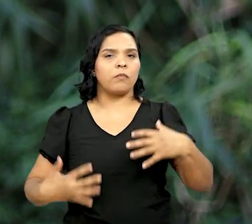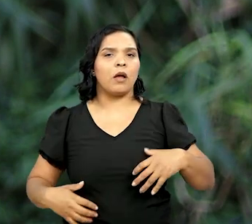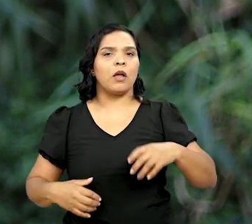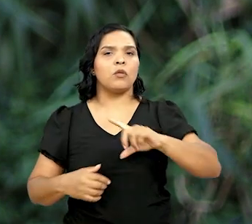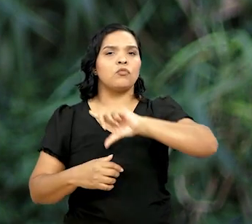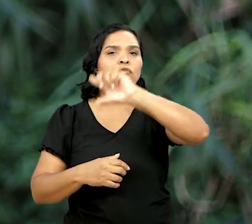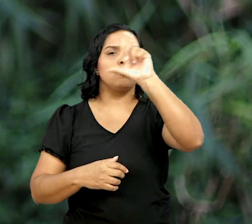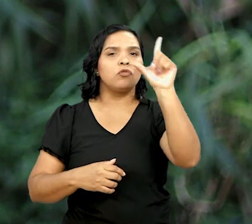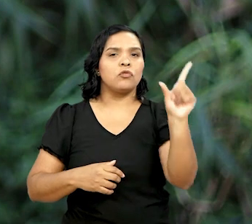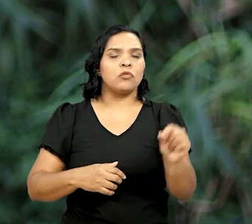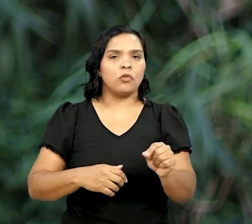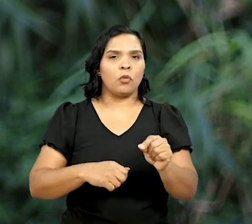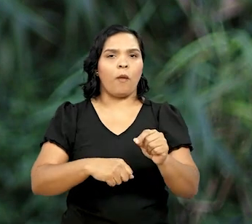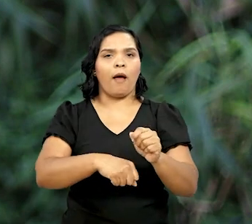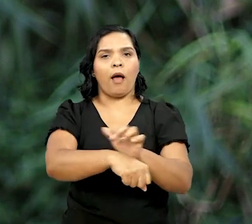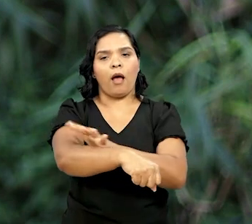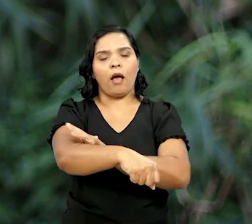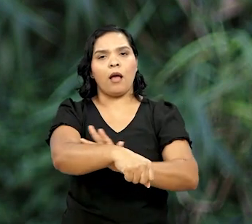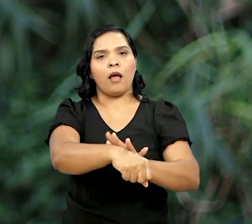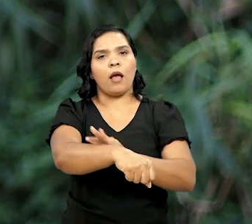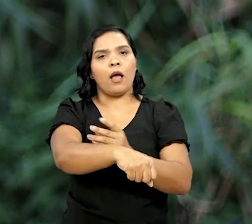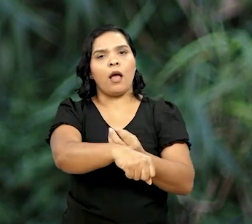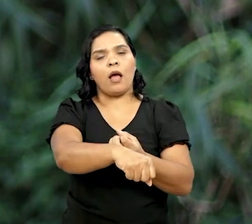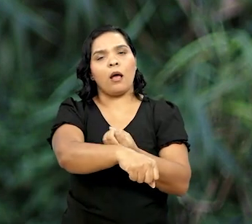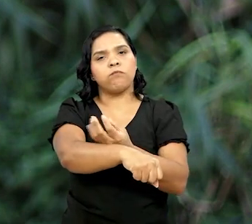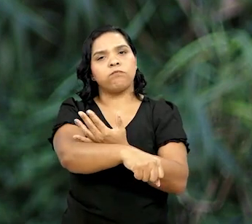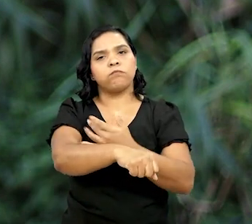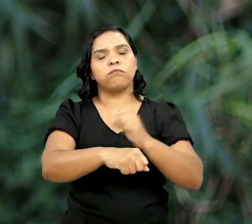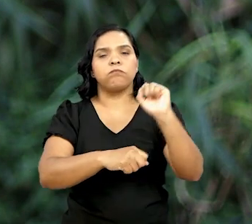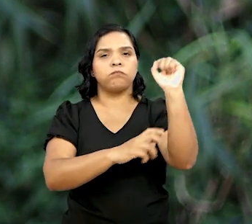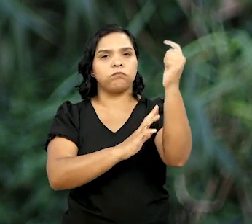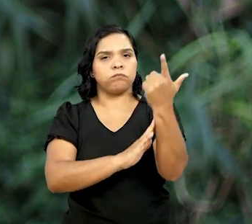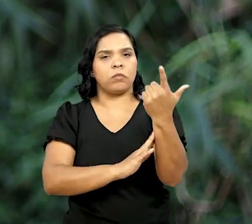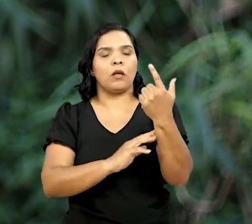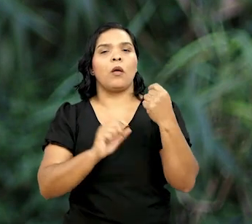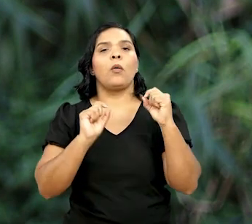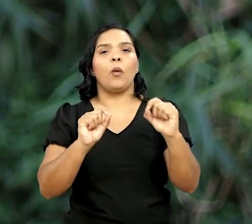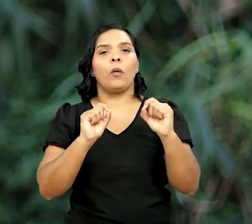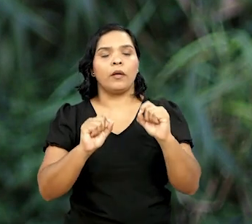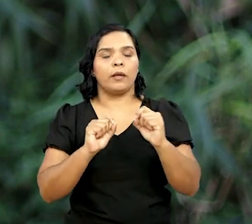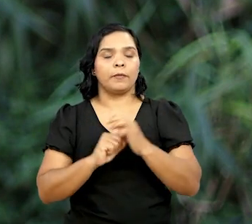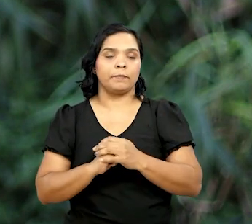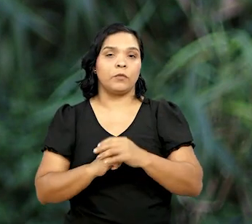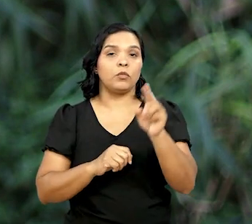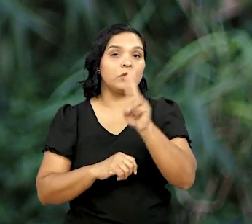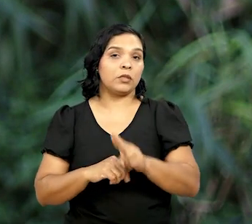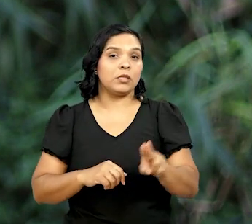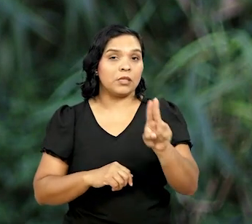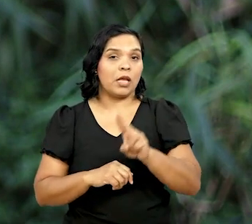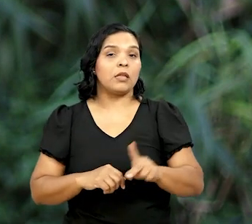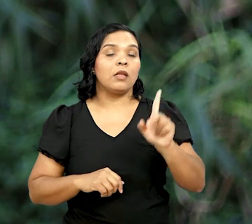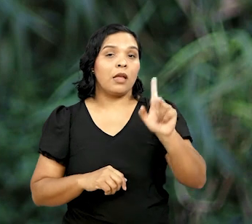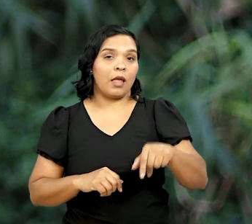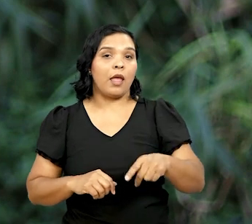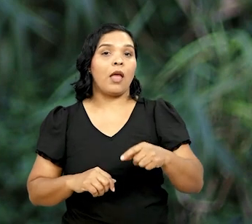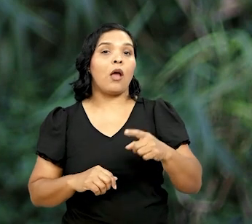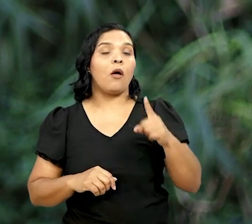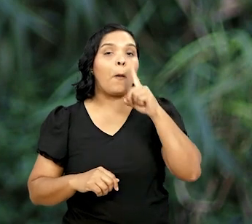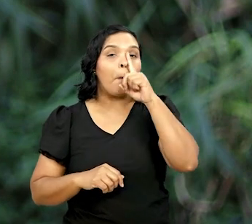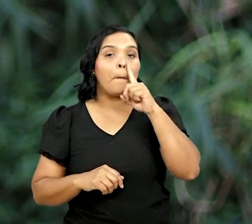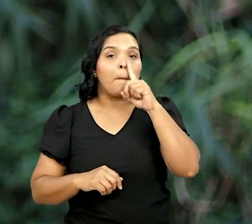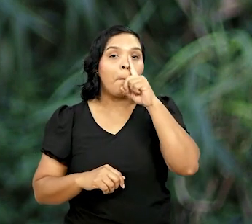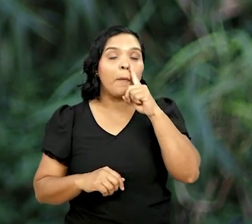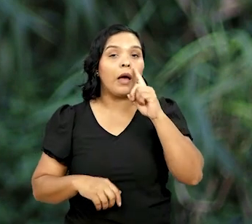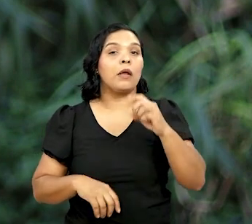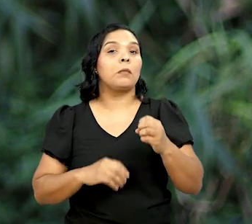lua, aquele tratamento estético de clareamento dos pelos. O trabalho apontou fortes indícios de que a solução utilizada no procedimento é um